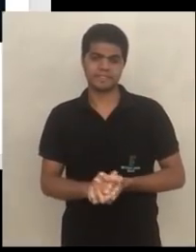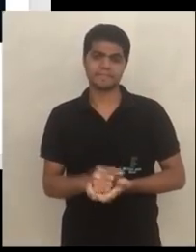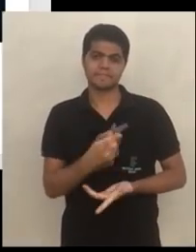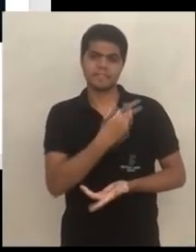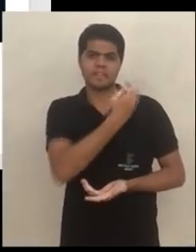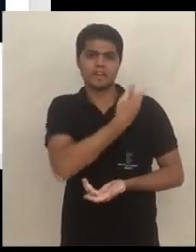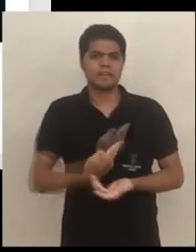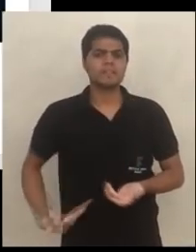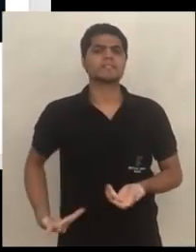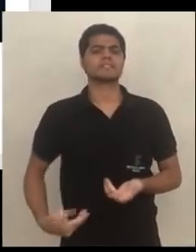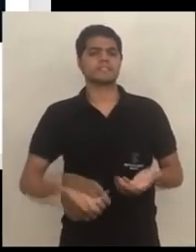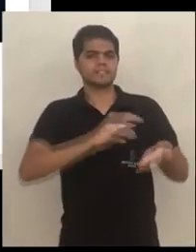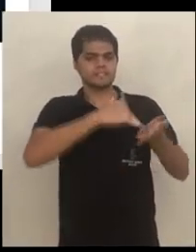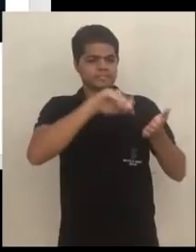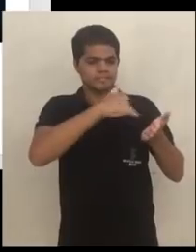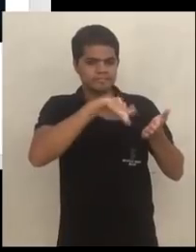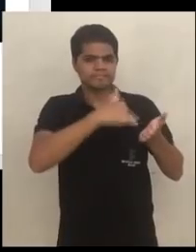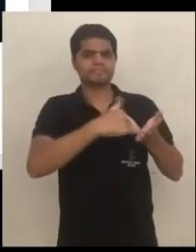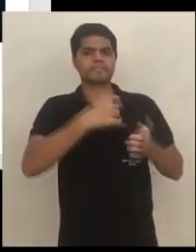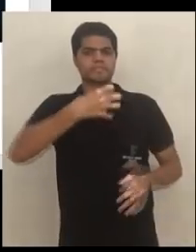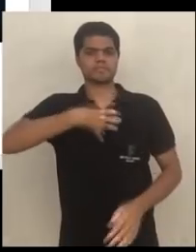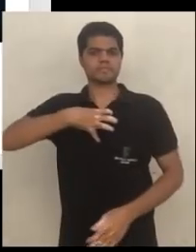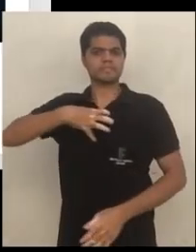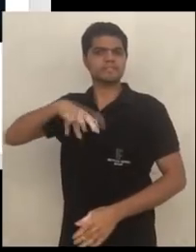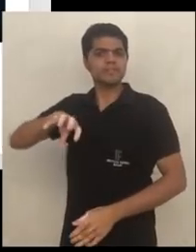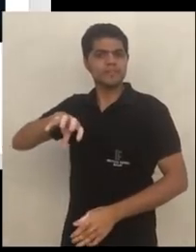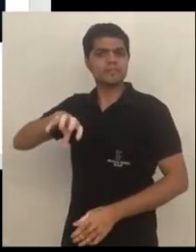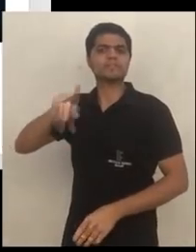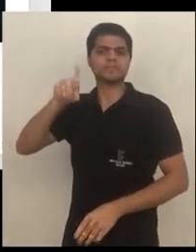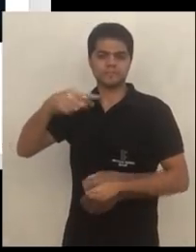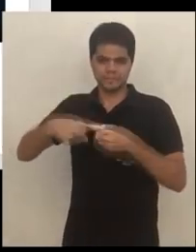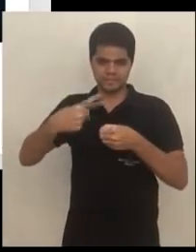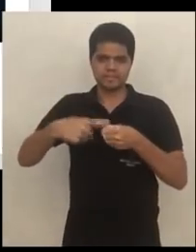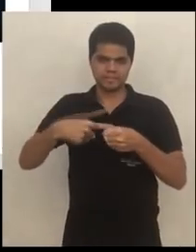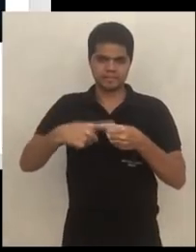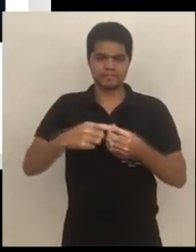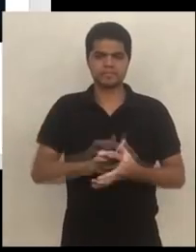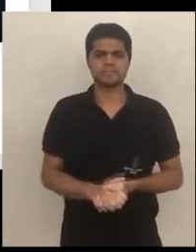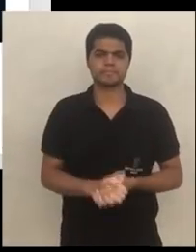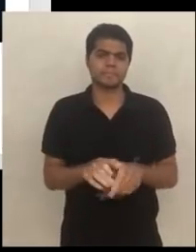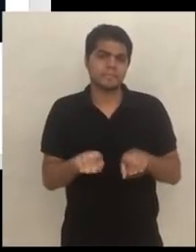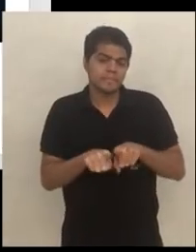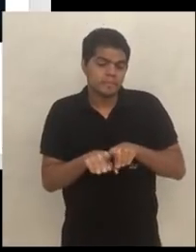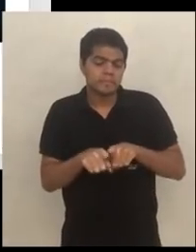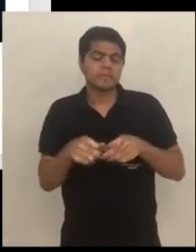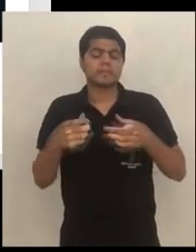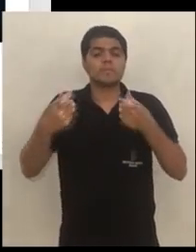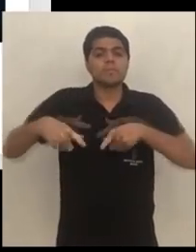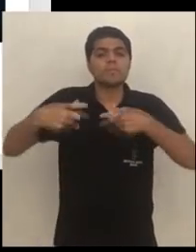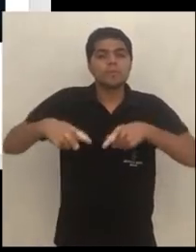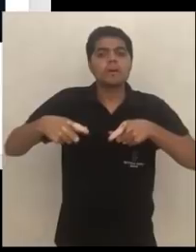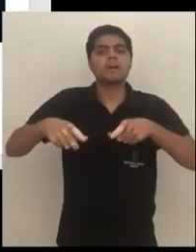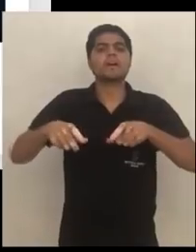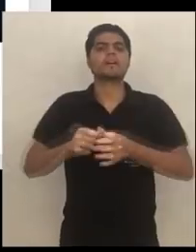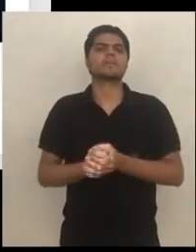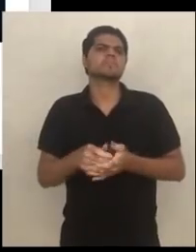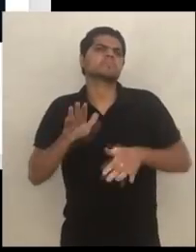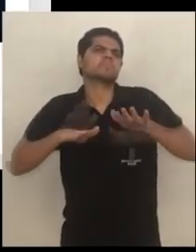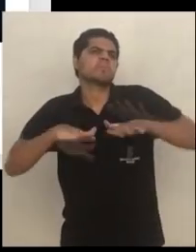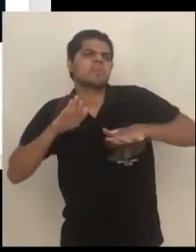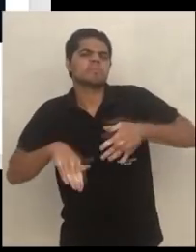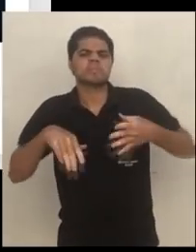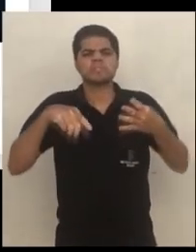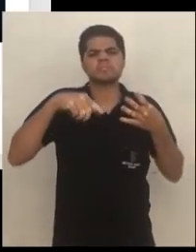Agricultura em Salvador, na Bahia, né, aqui ali no Largo dos Aflitos. E geralmente são 4 a